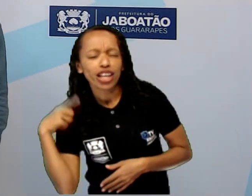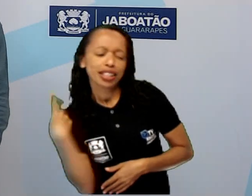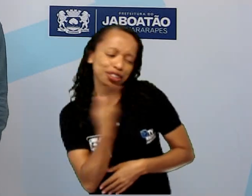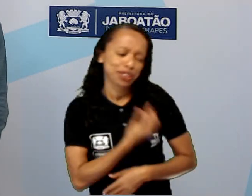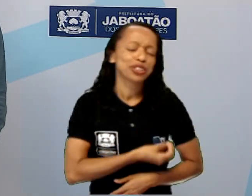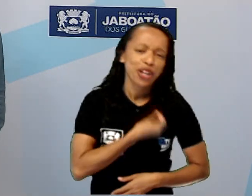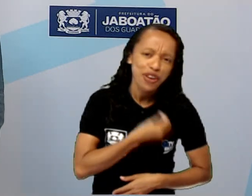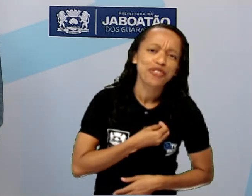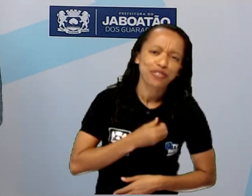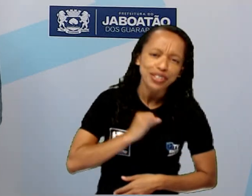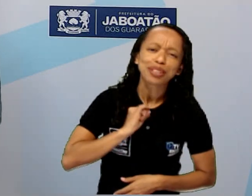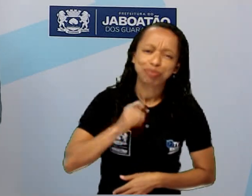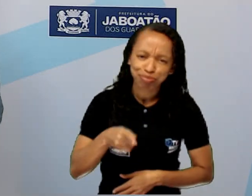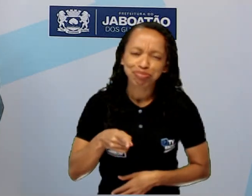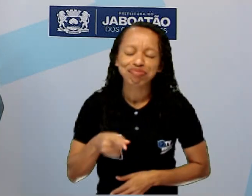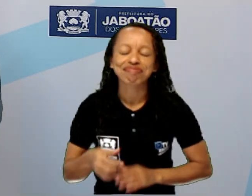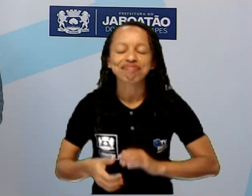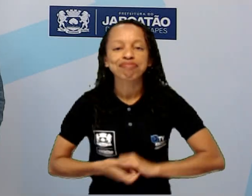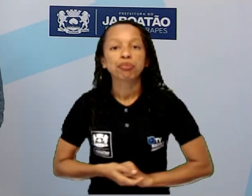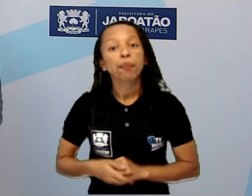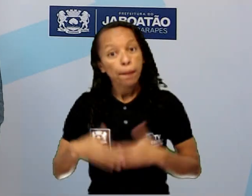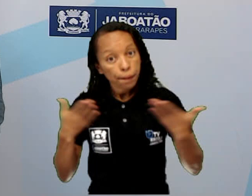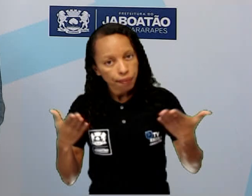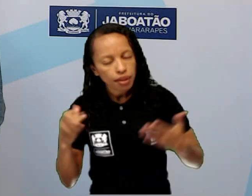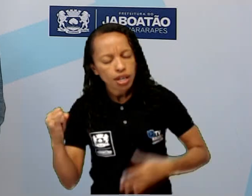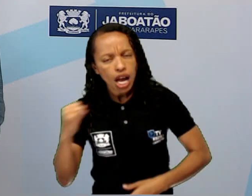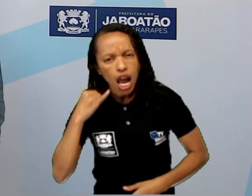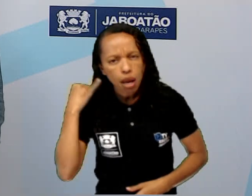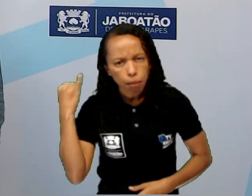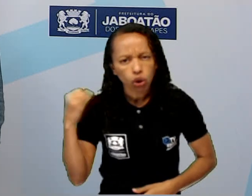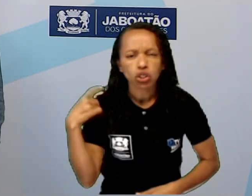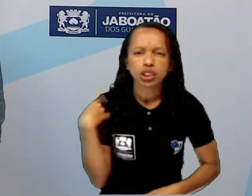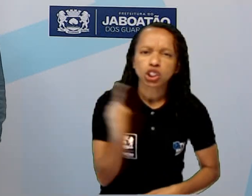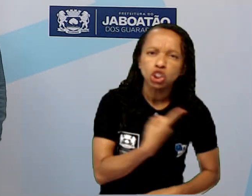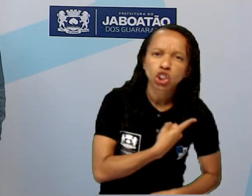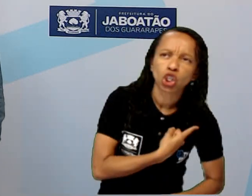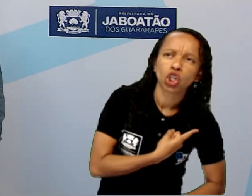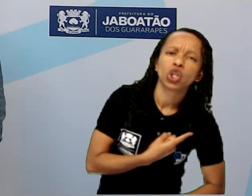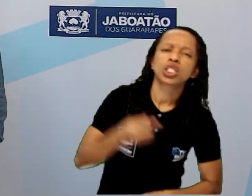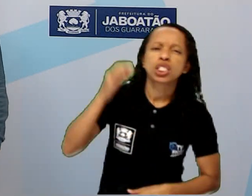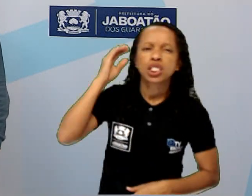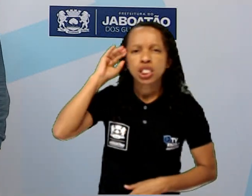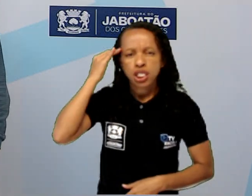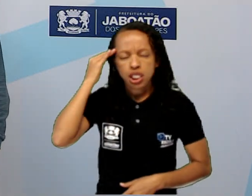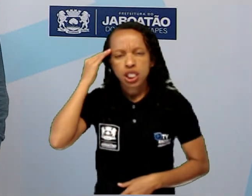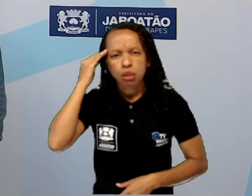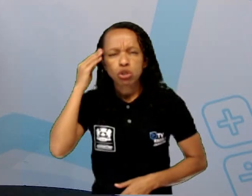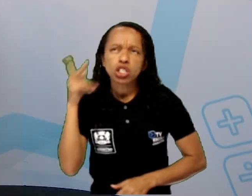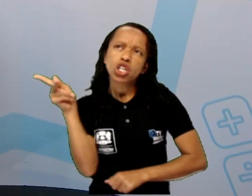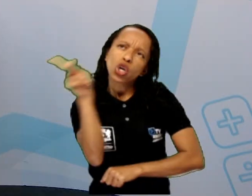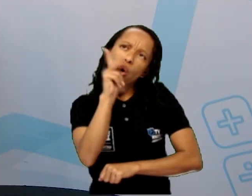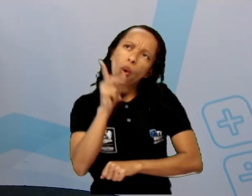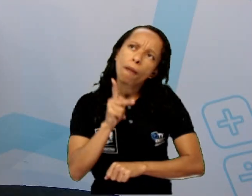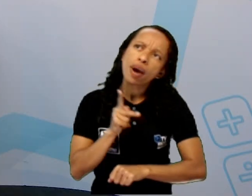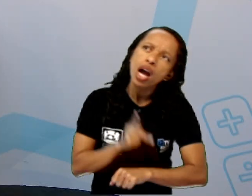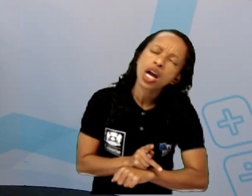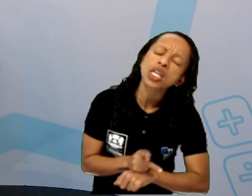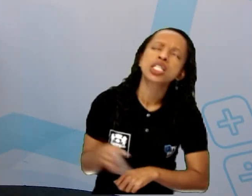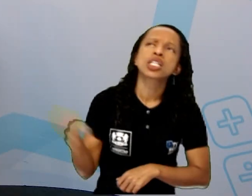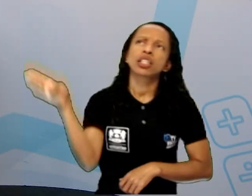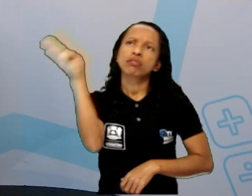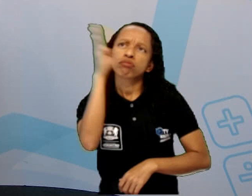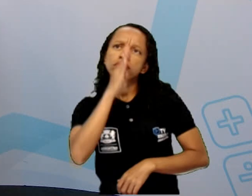Então, é importante a gente entender que um país, um povo, uma nação, nós brasileiros, precisamos